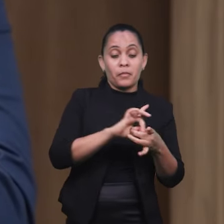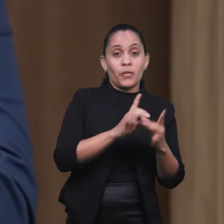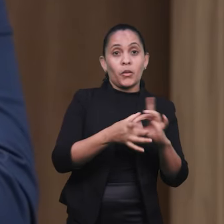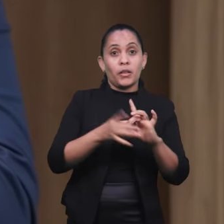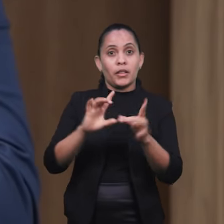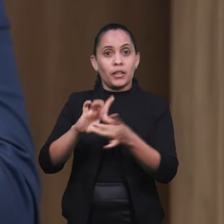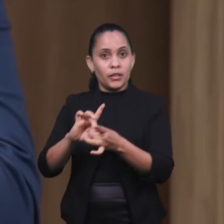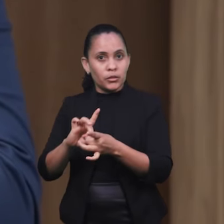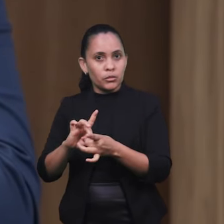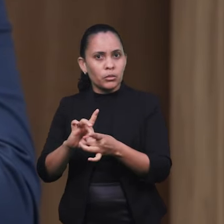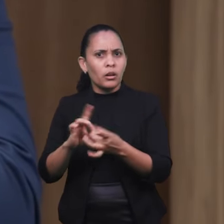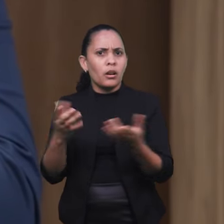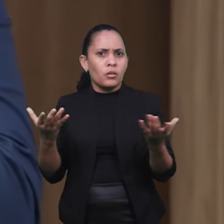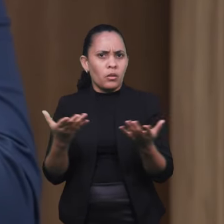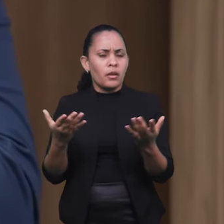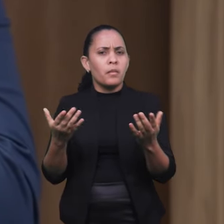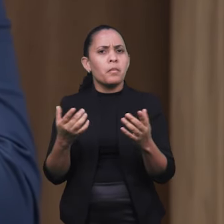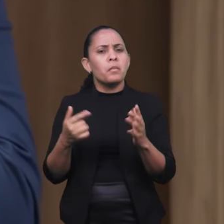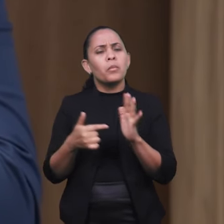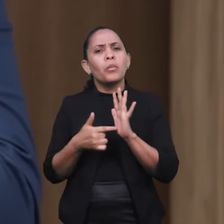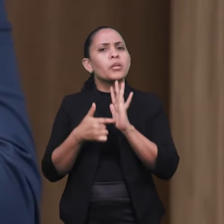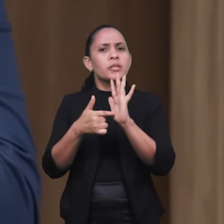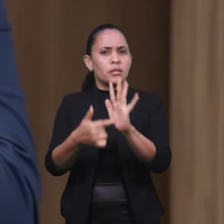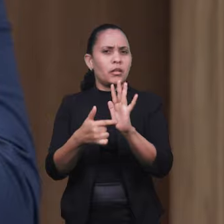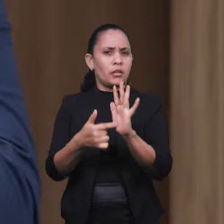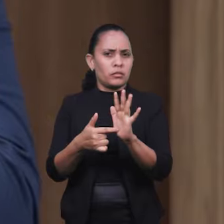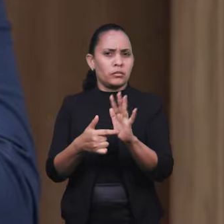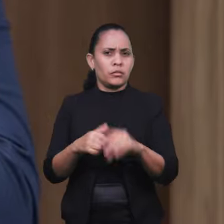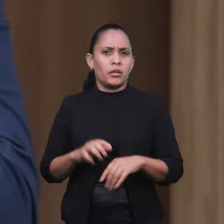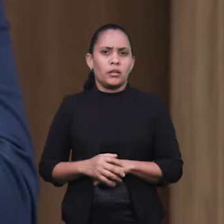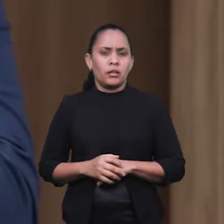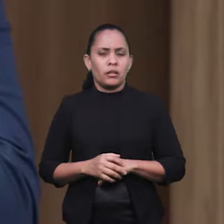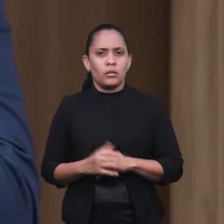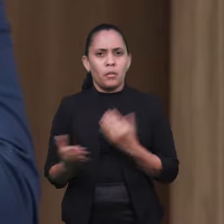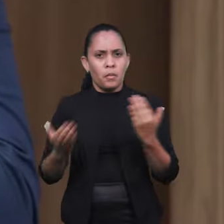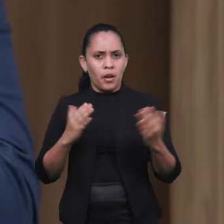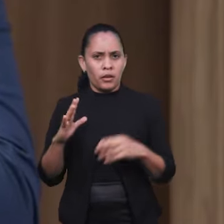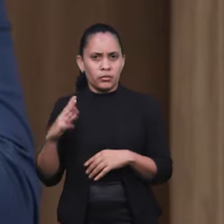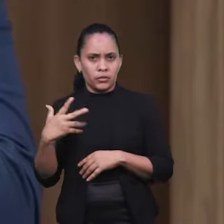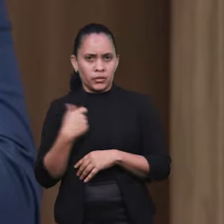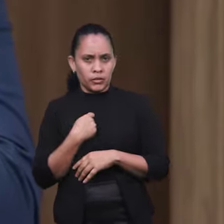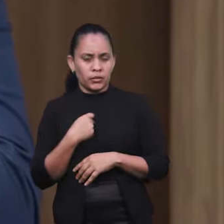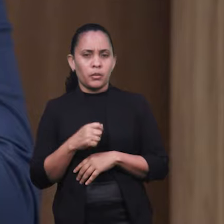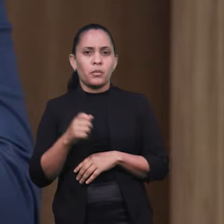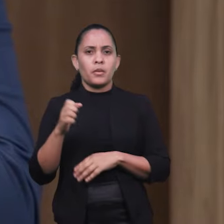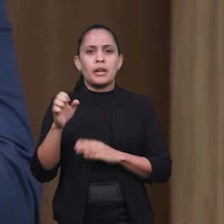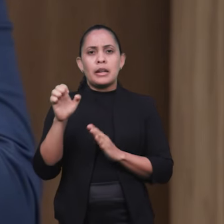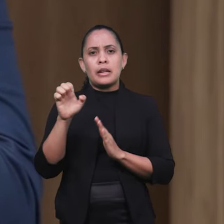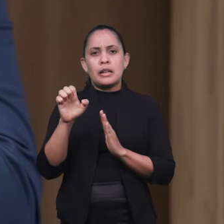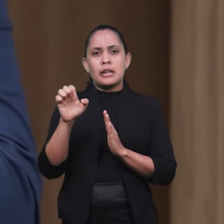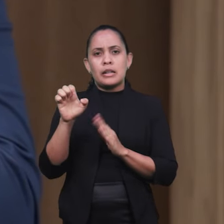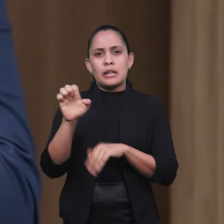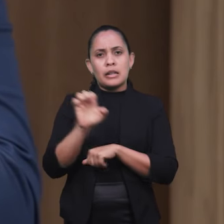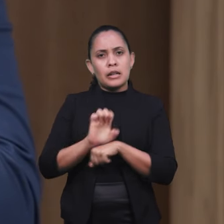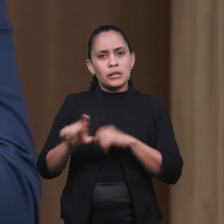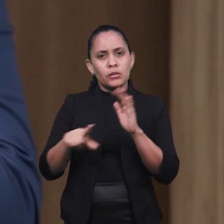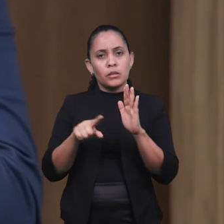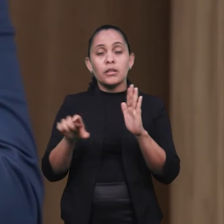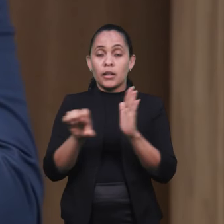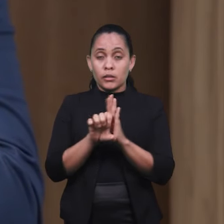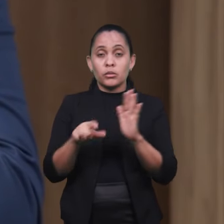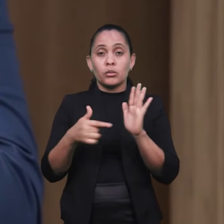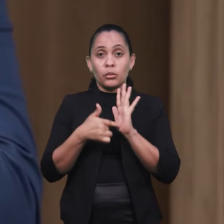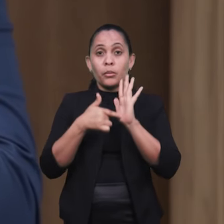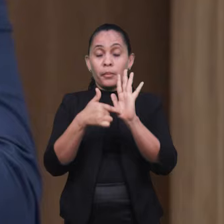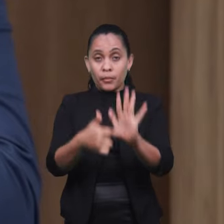contexto histórico da salvação, essa visão aqui, no capítulo 3 de Êxodo, essa